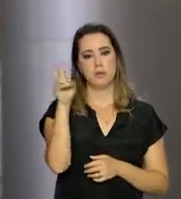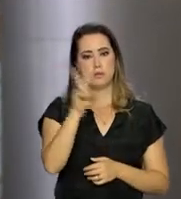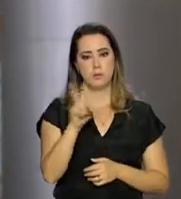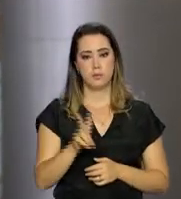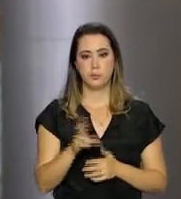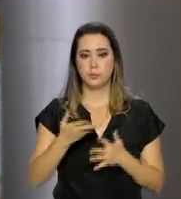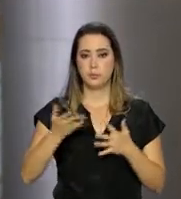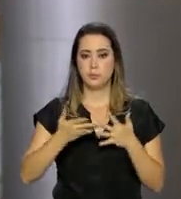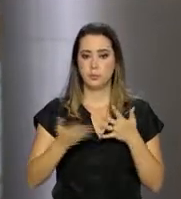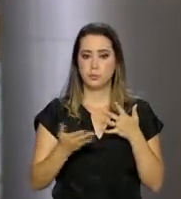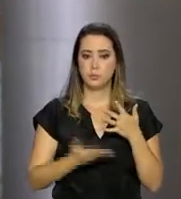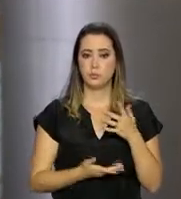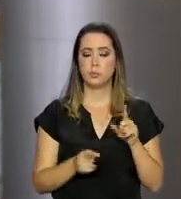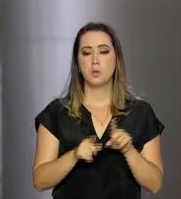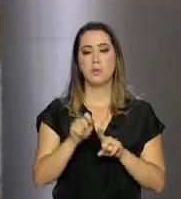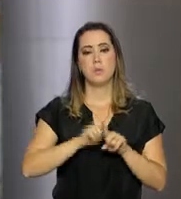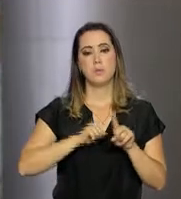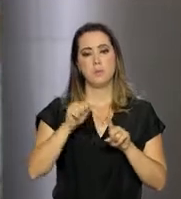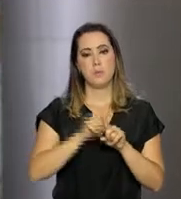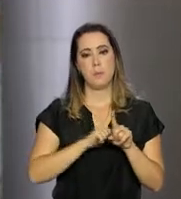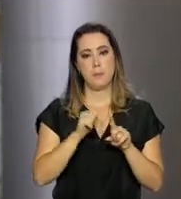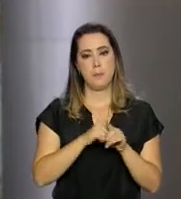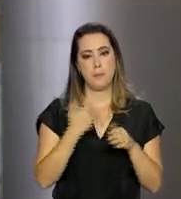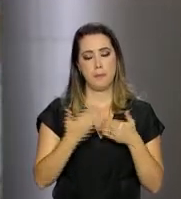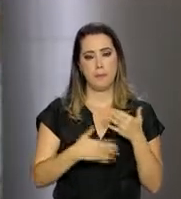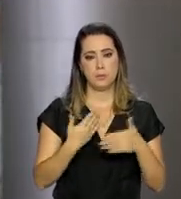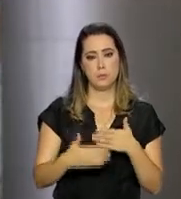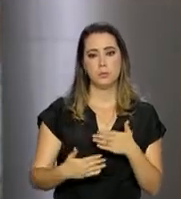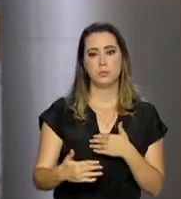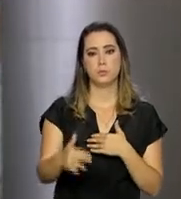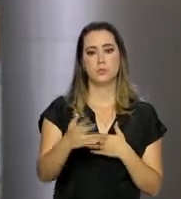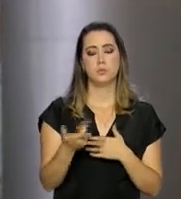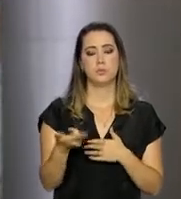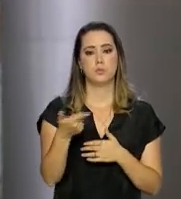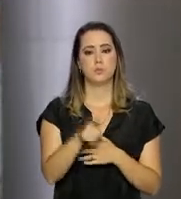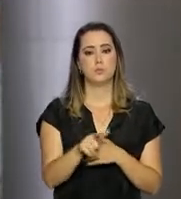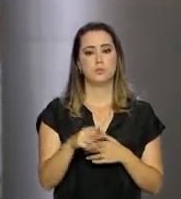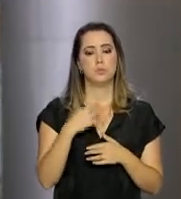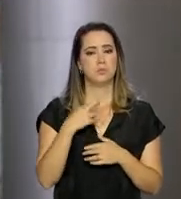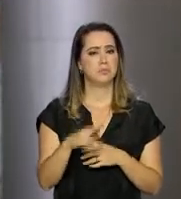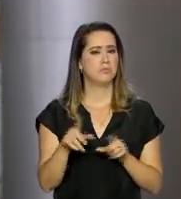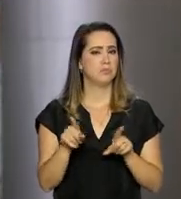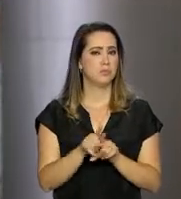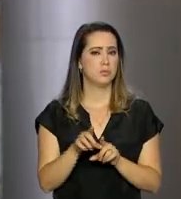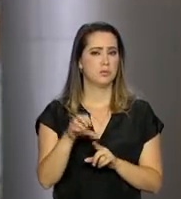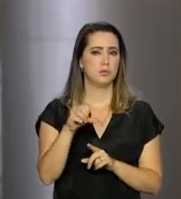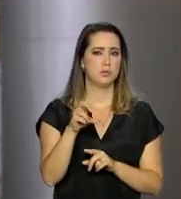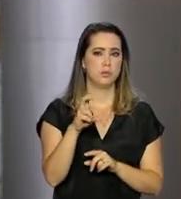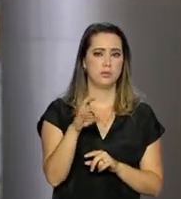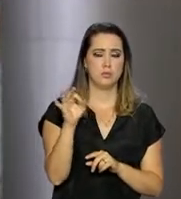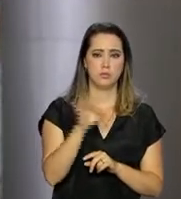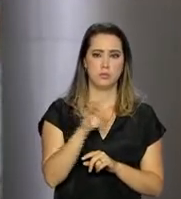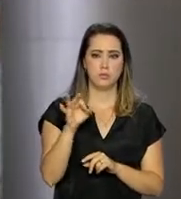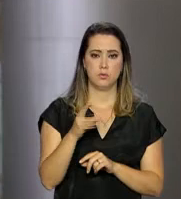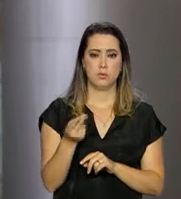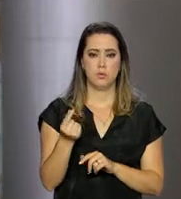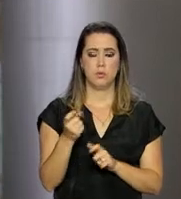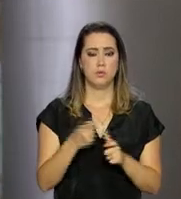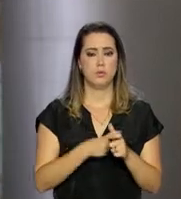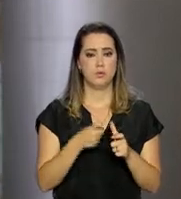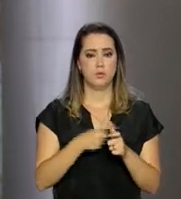cinco parcelas mensais e consecutivas o restante 95% do valor total da dívida